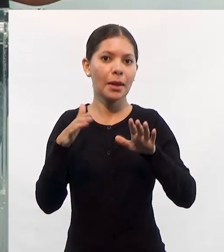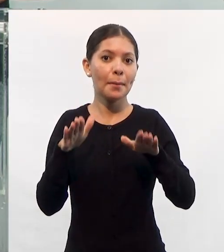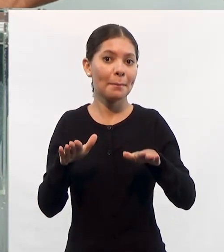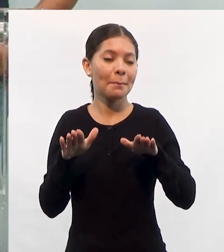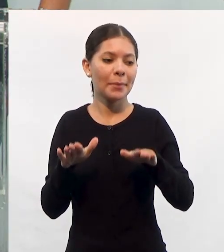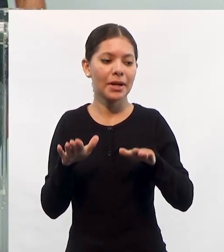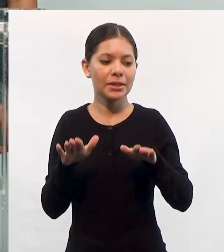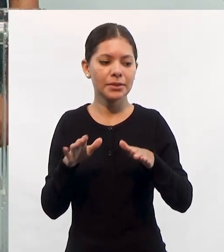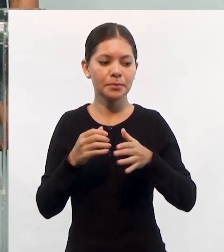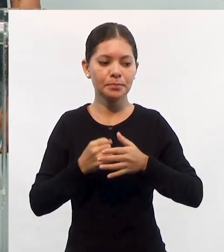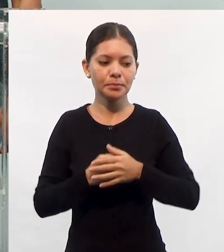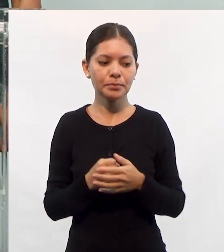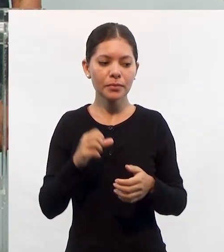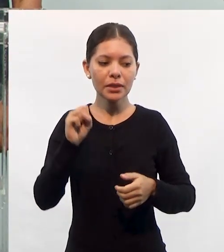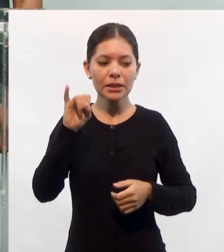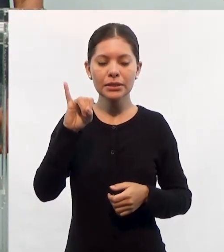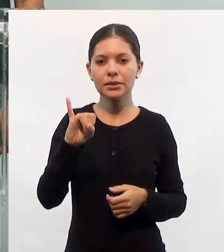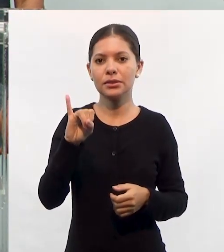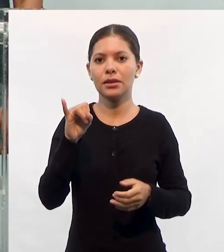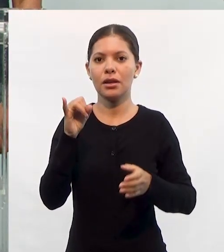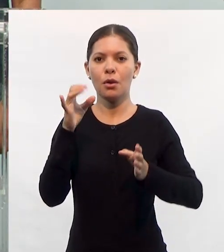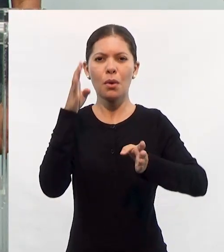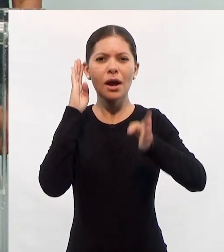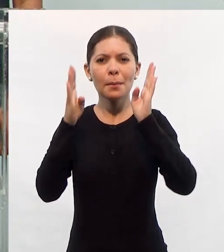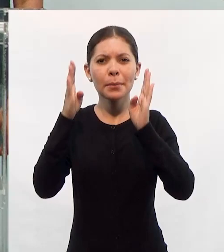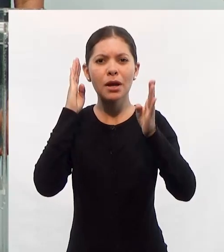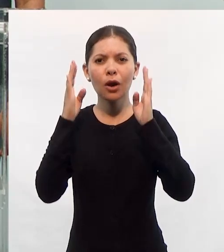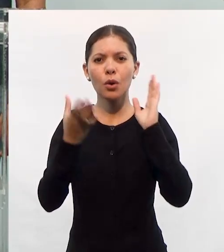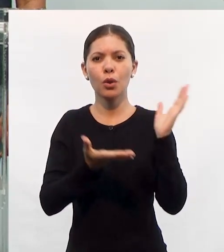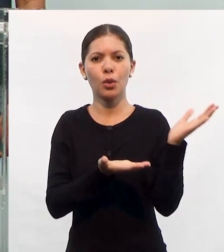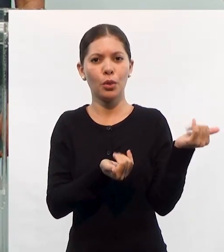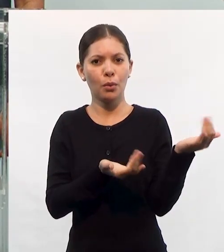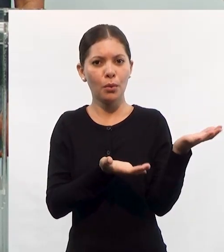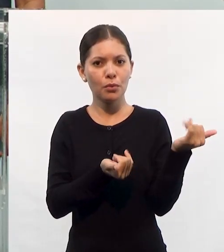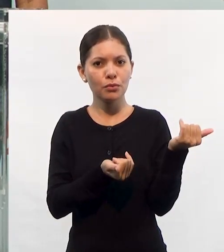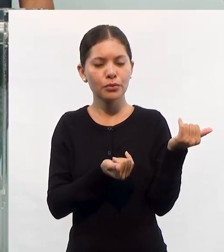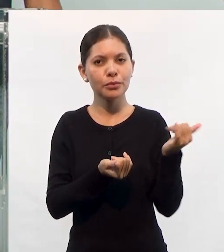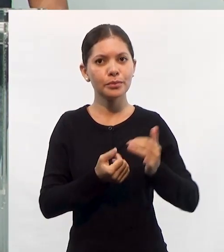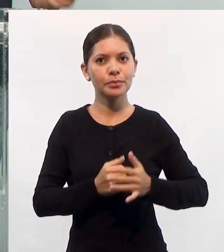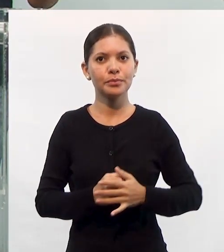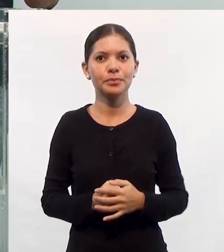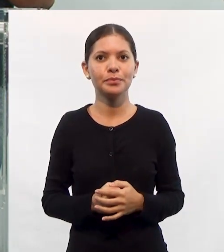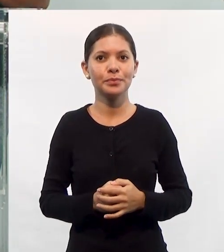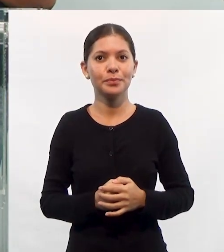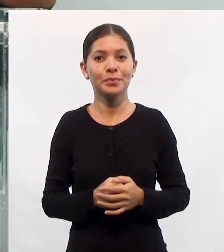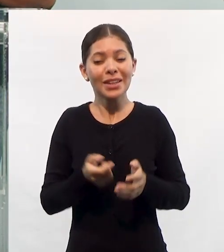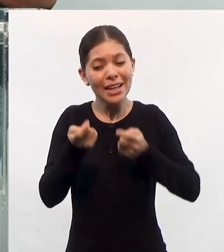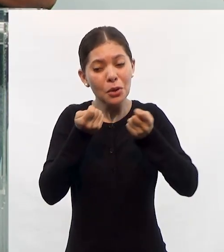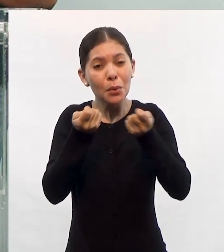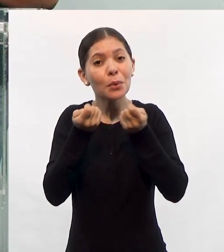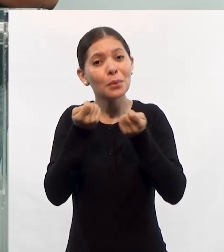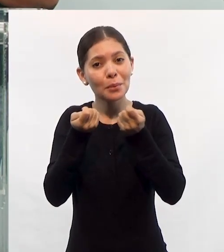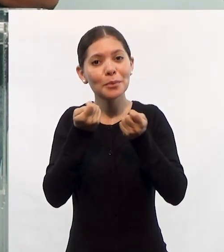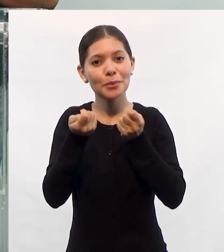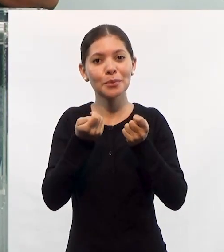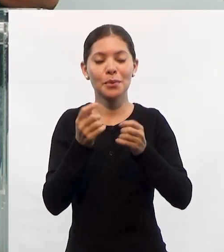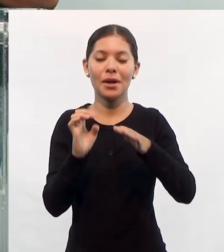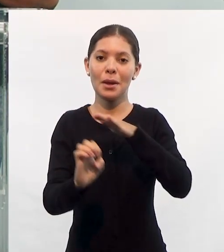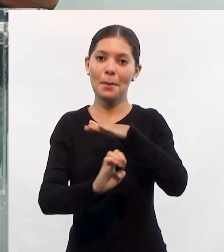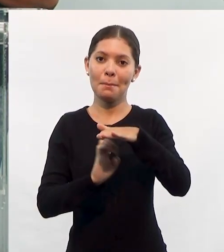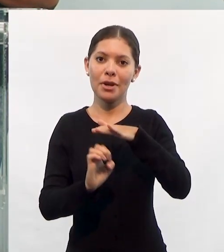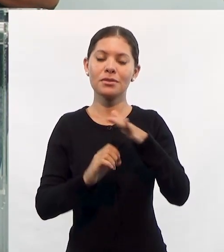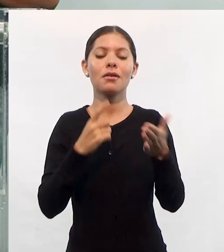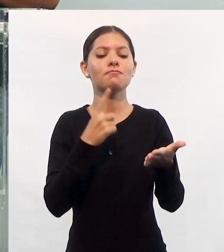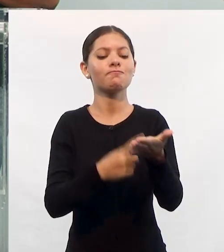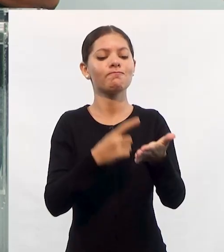Mas, se um caminhão desse, mesmo um caminhão novo, mais econômico possível, a empresa vai